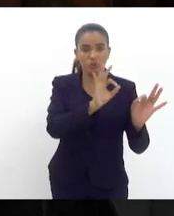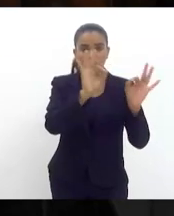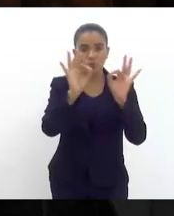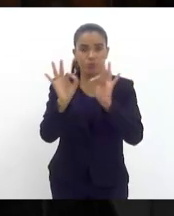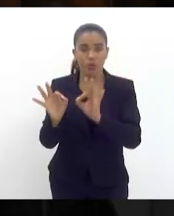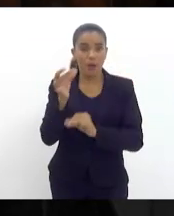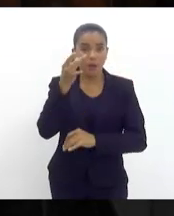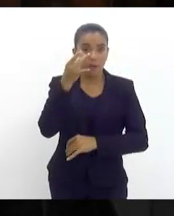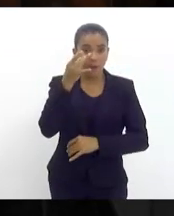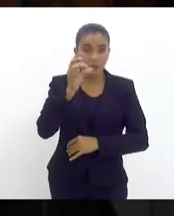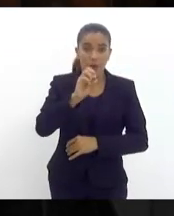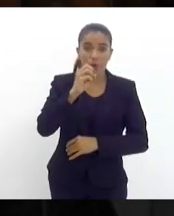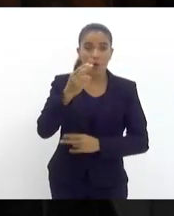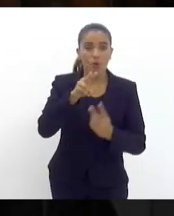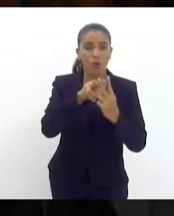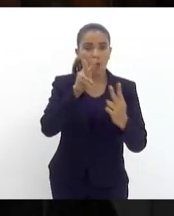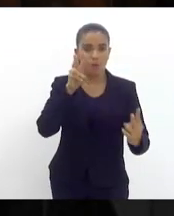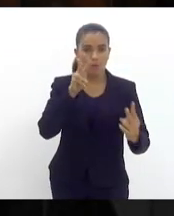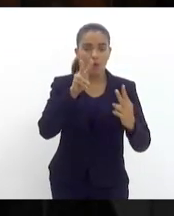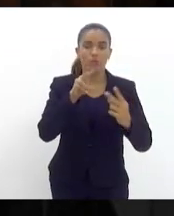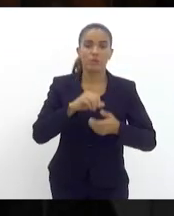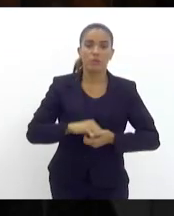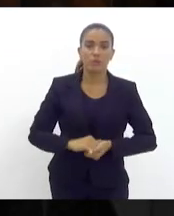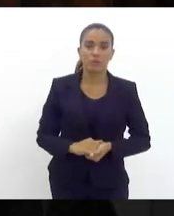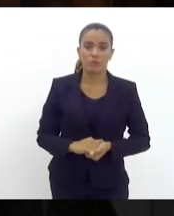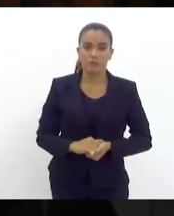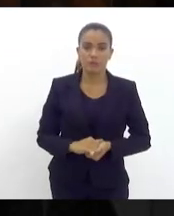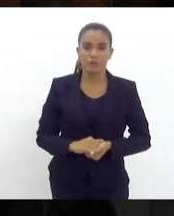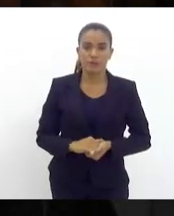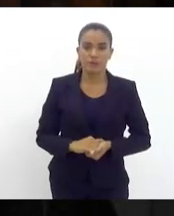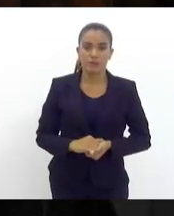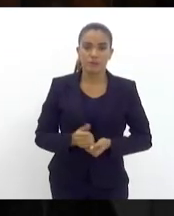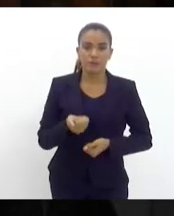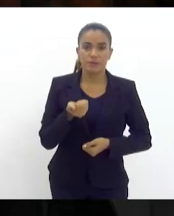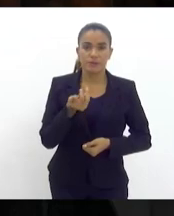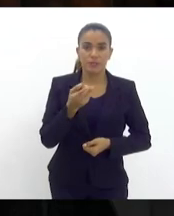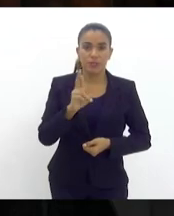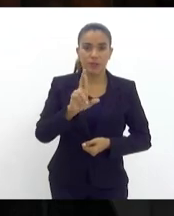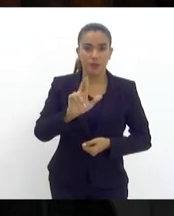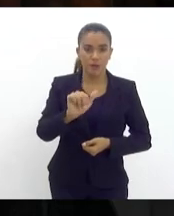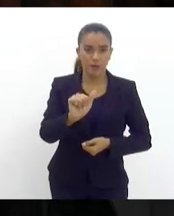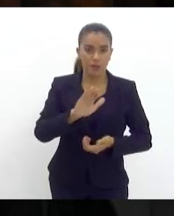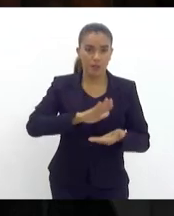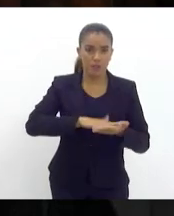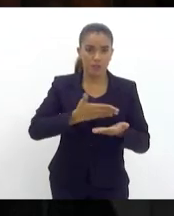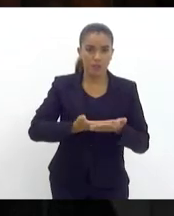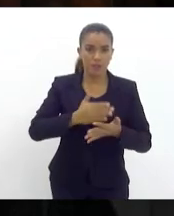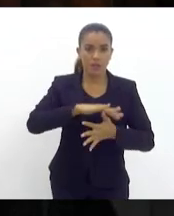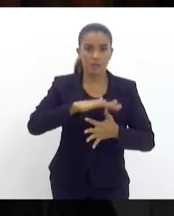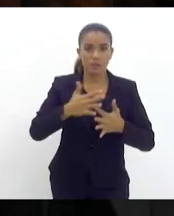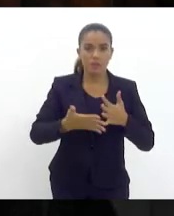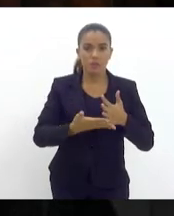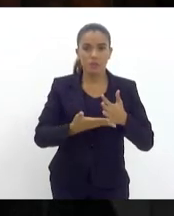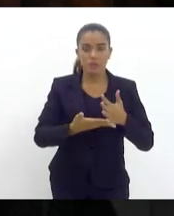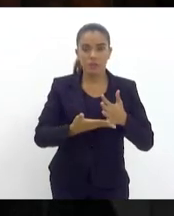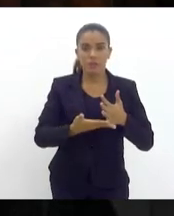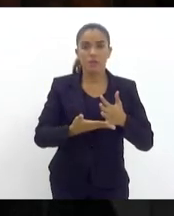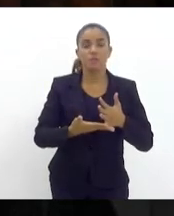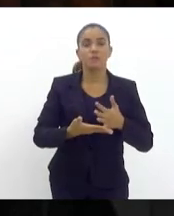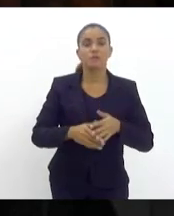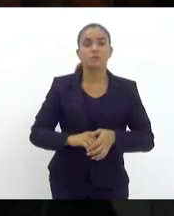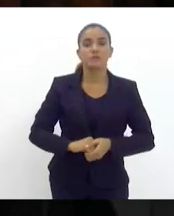presencial ou remota senhora intérprete da língua